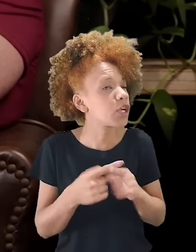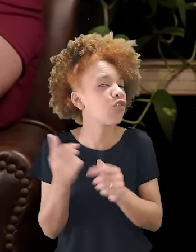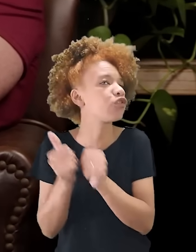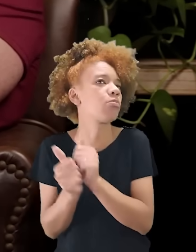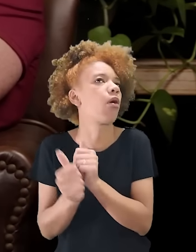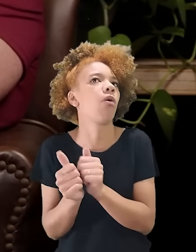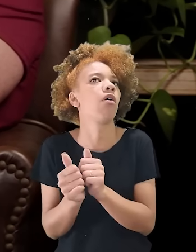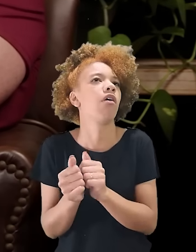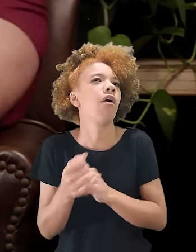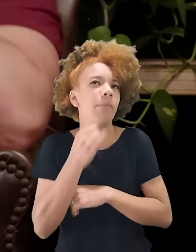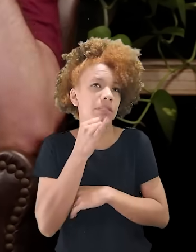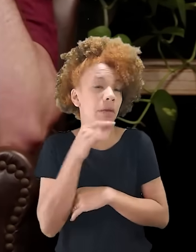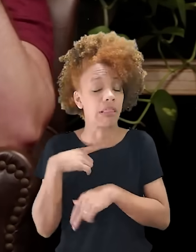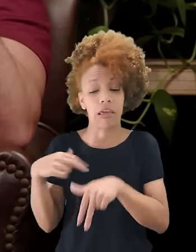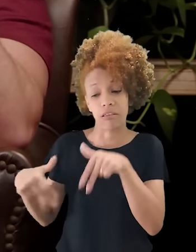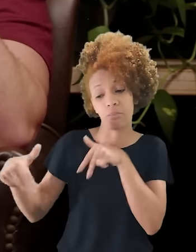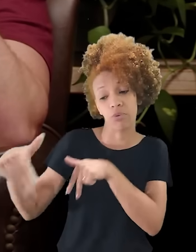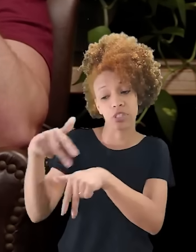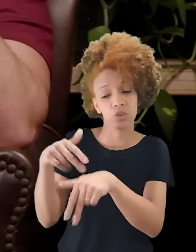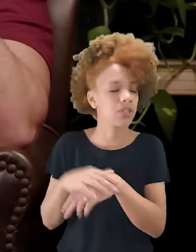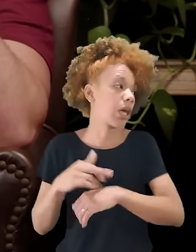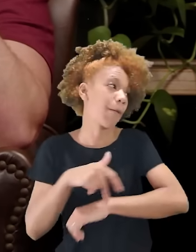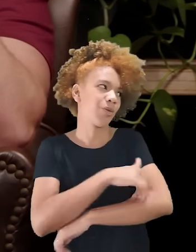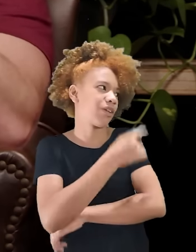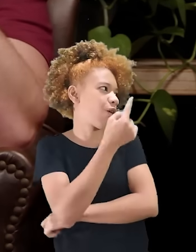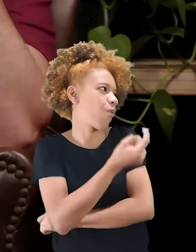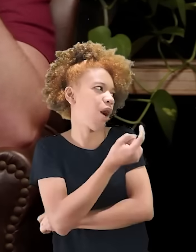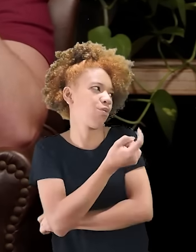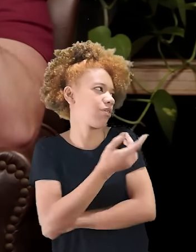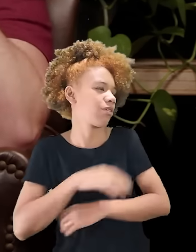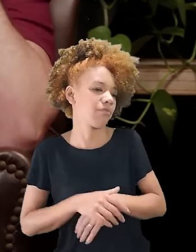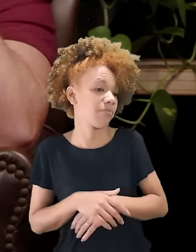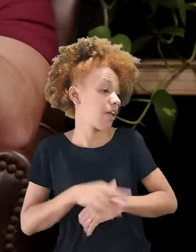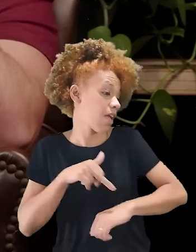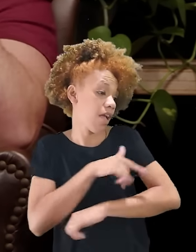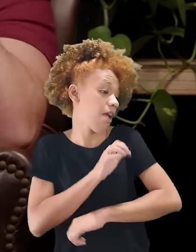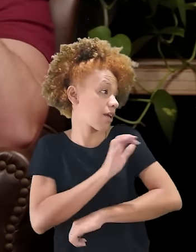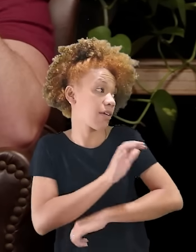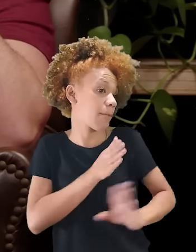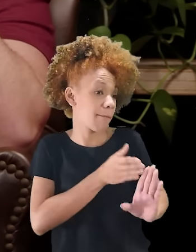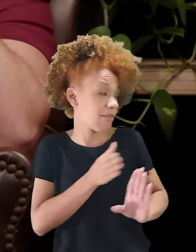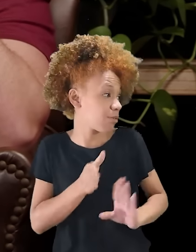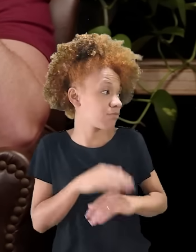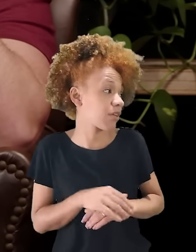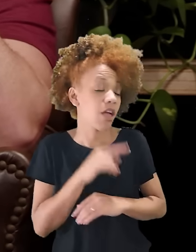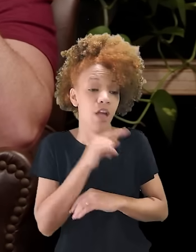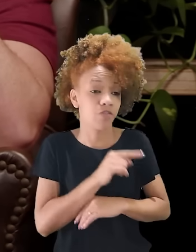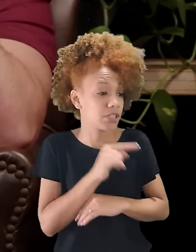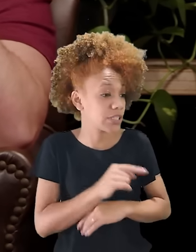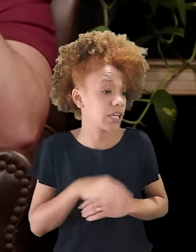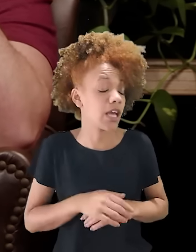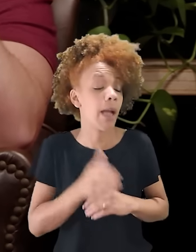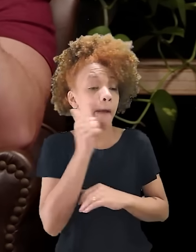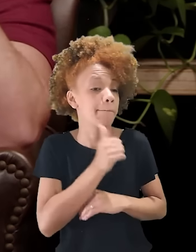o futebol tem aquela coisa das posições então modelo é uma só é é a que tá desfilando é tipo é você